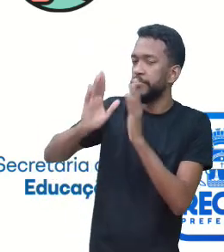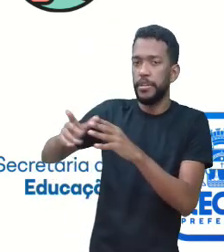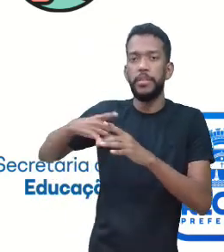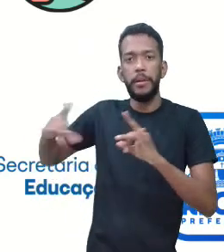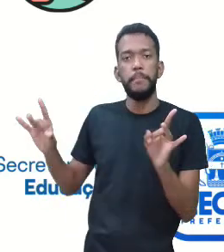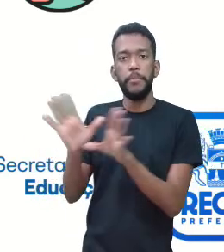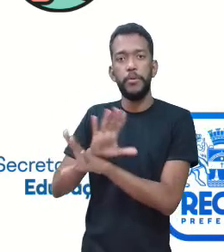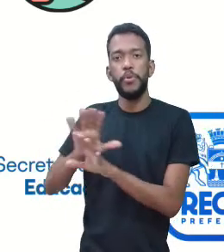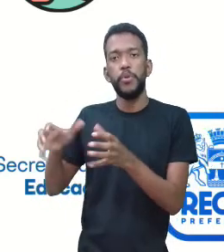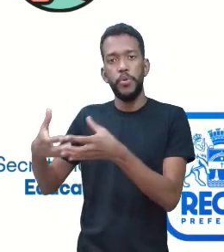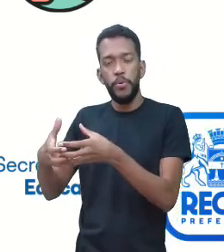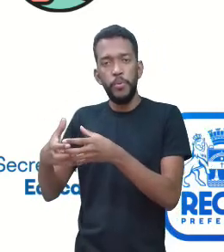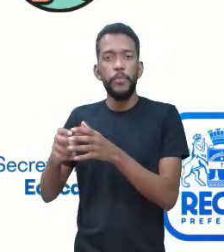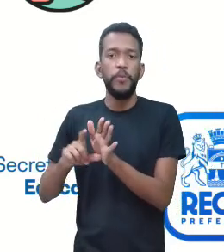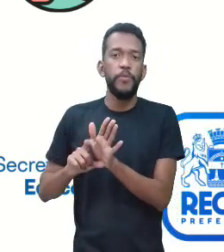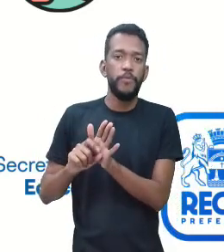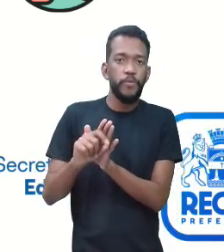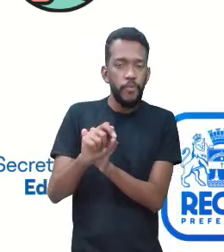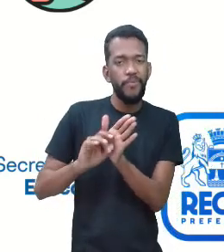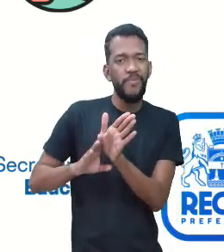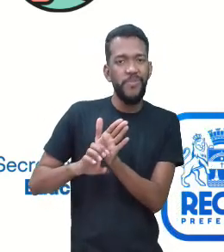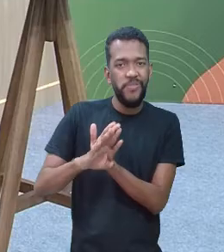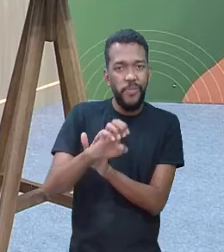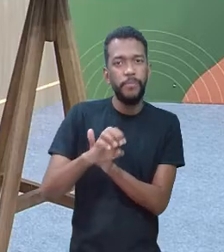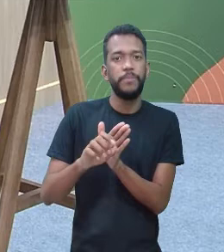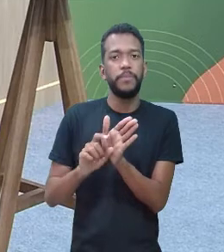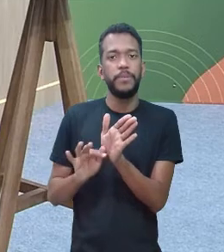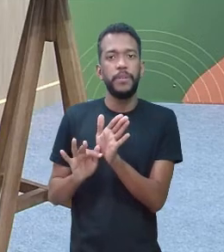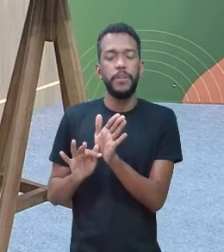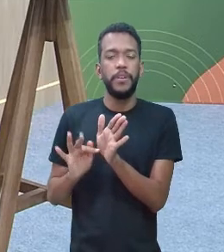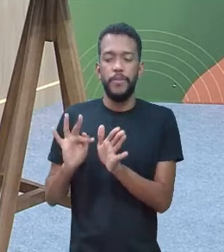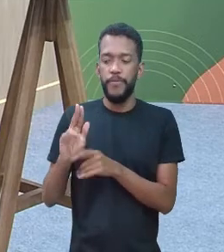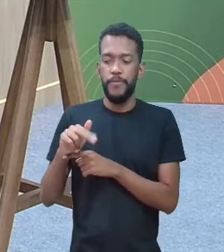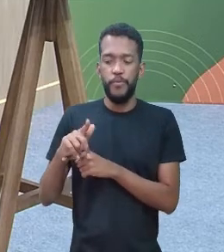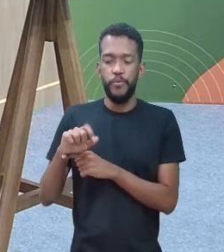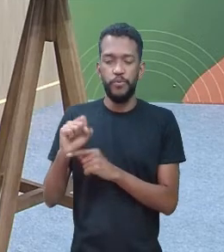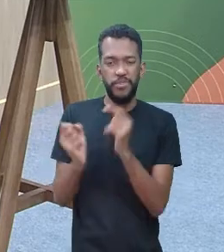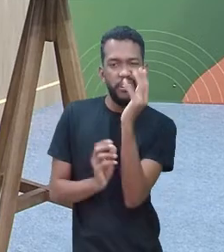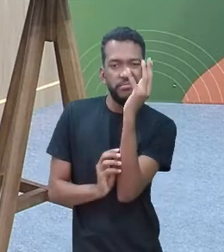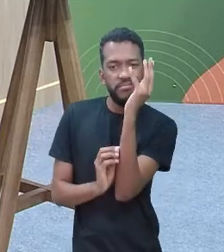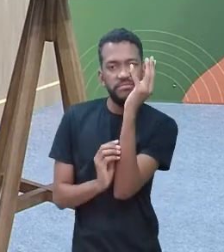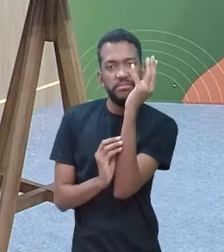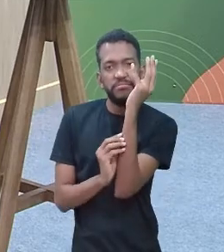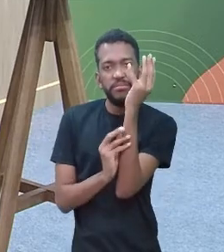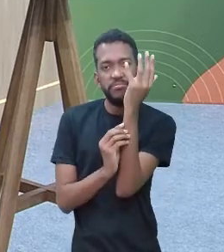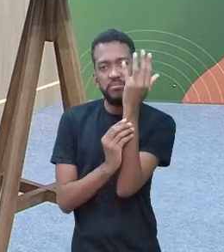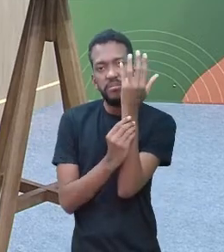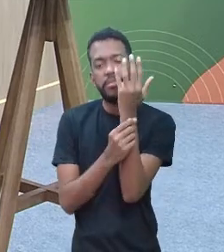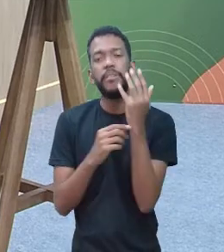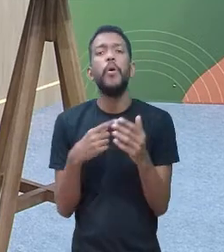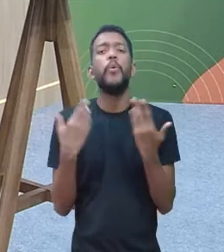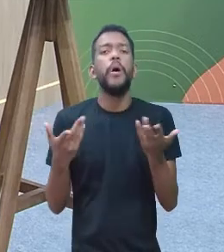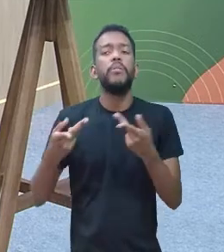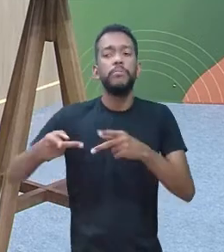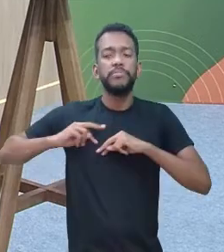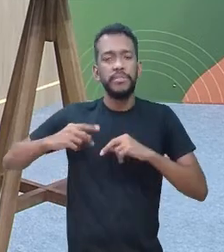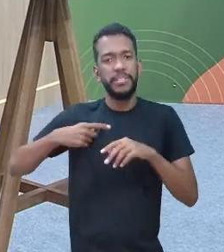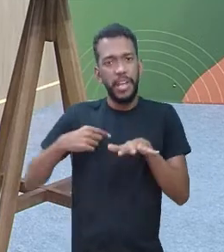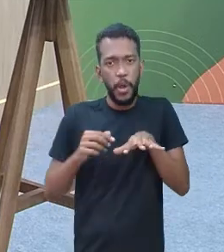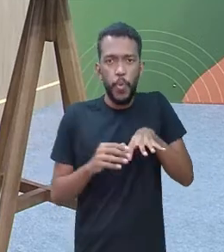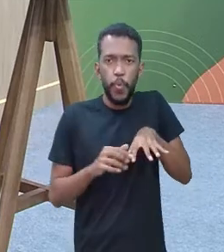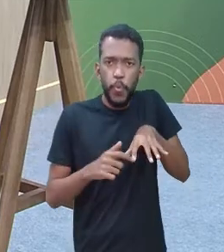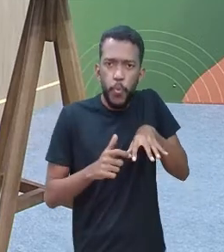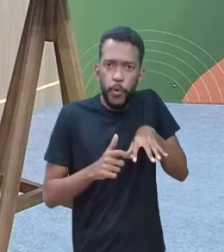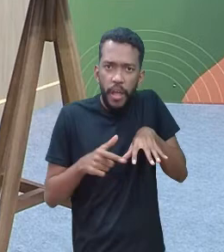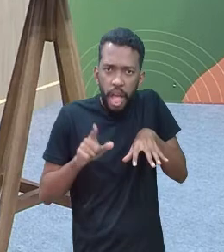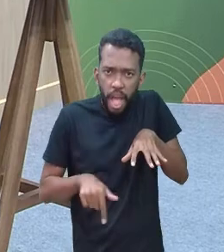grupo de fungos e bactérias. Professor, é aquele fungo que a gente adquire através, né, na unha? Não,